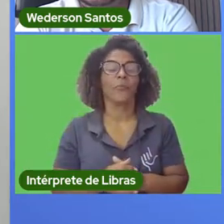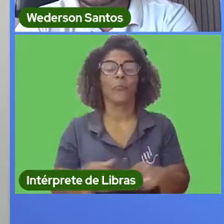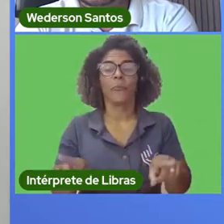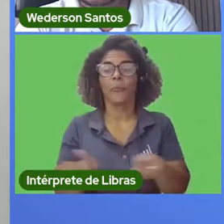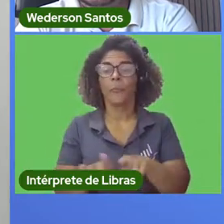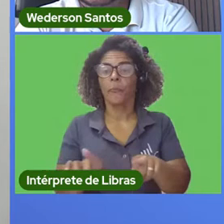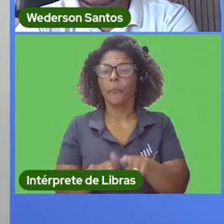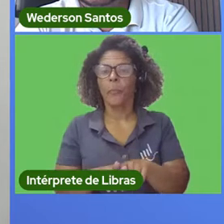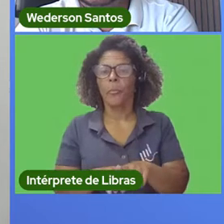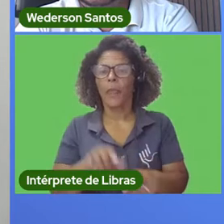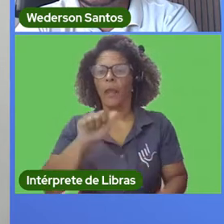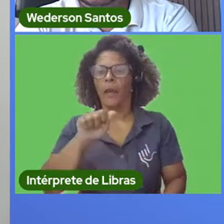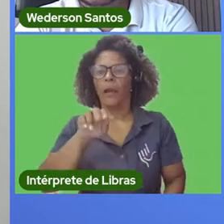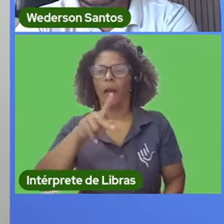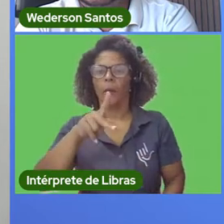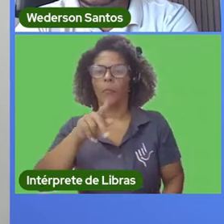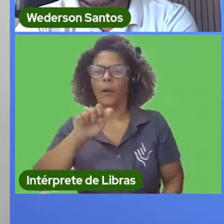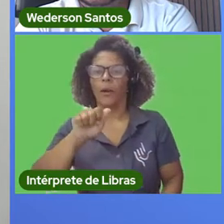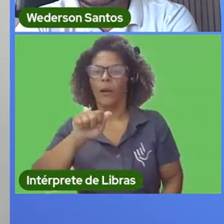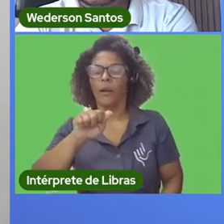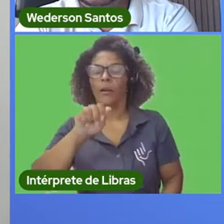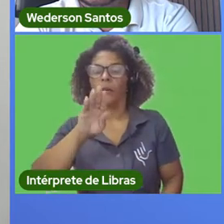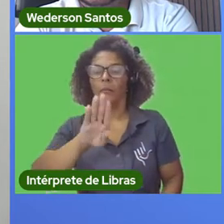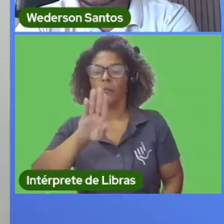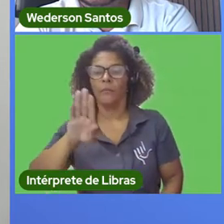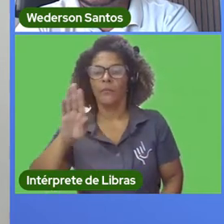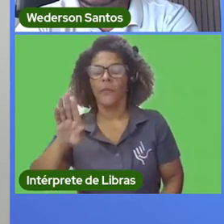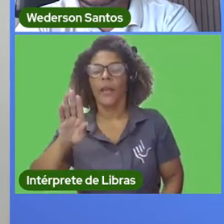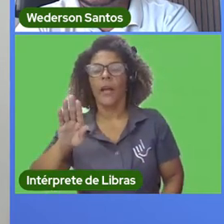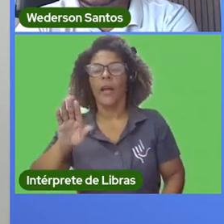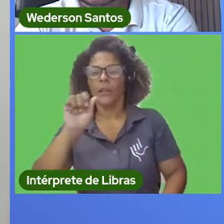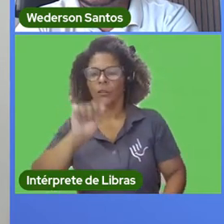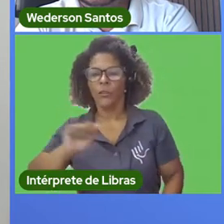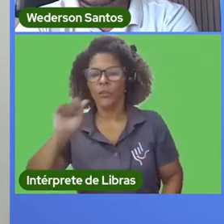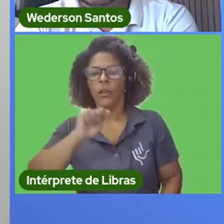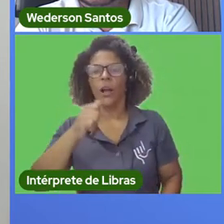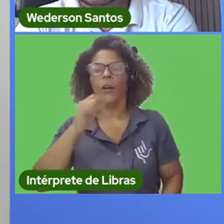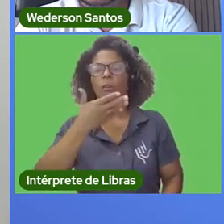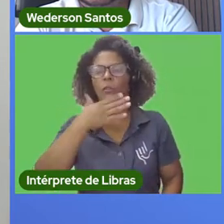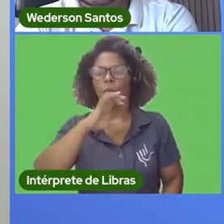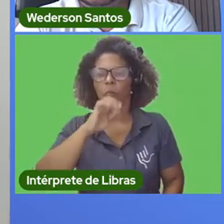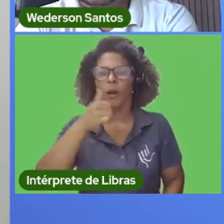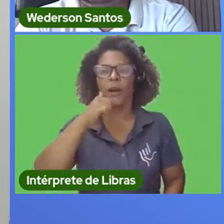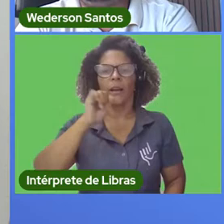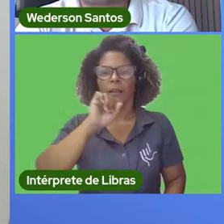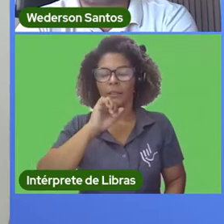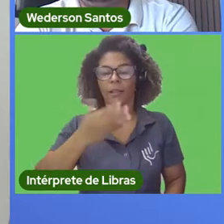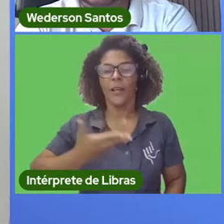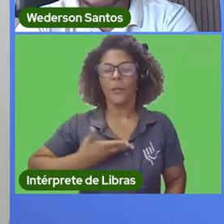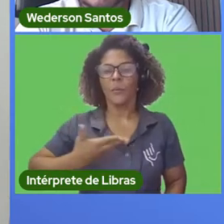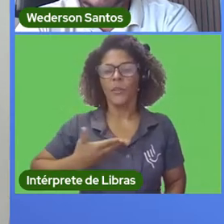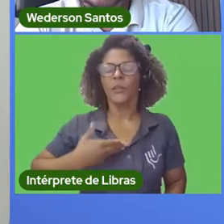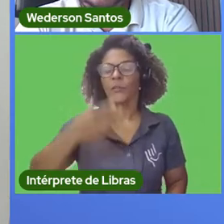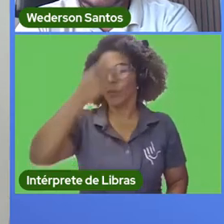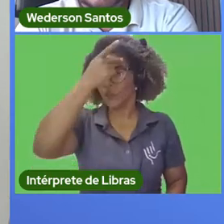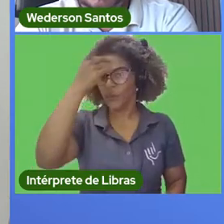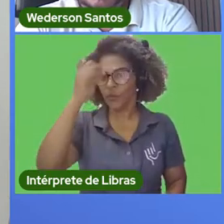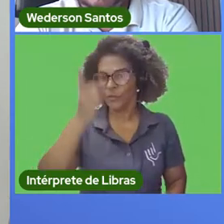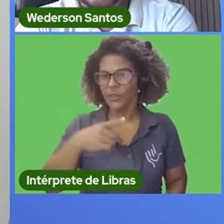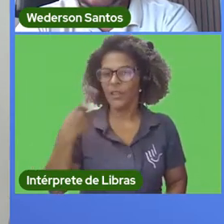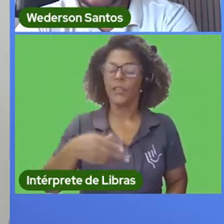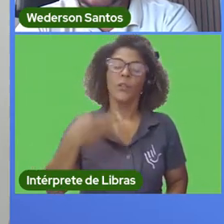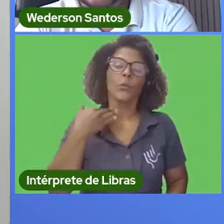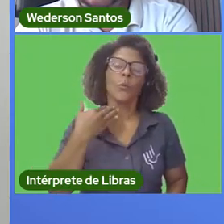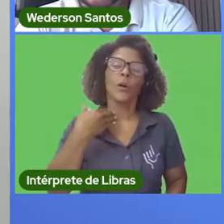a APABB, Associação de Pais e Amigos das Pessoas com Deficiência do Banco do Brasil, também acompanhando aqui